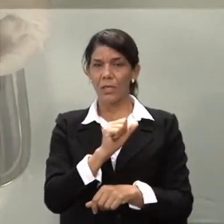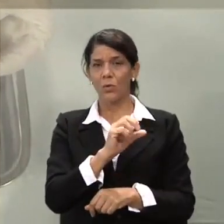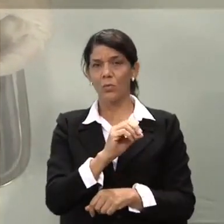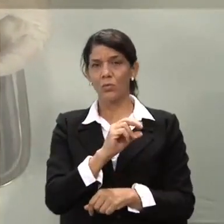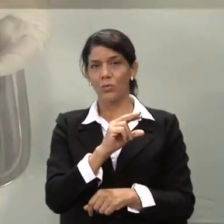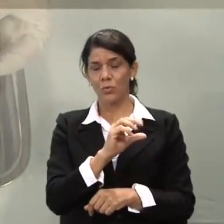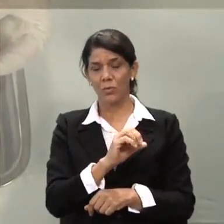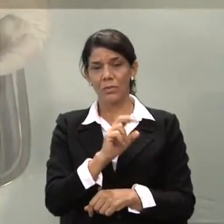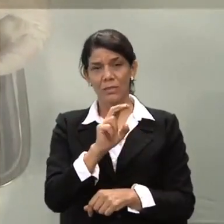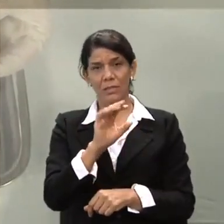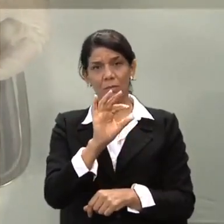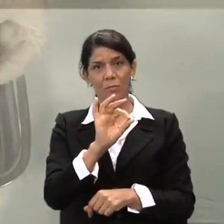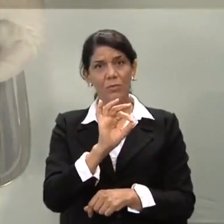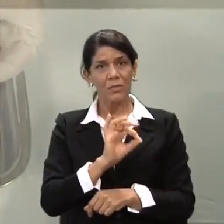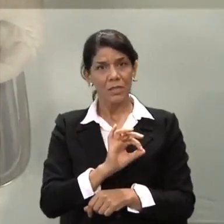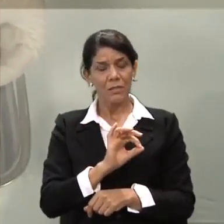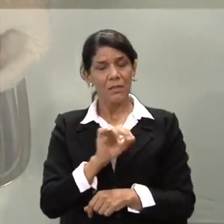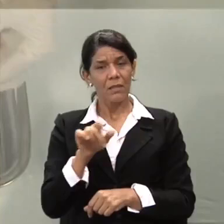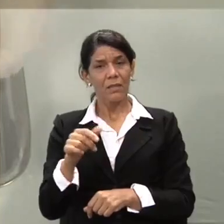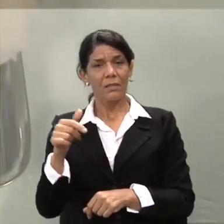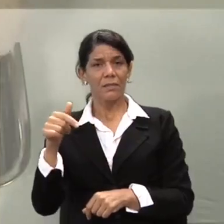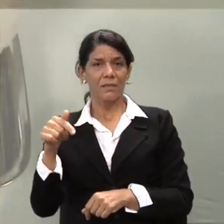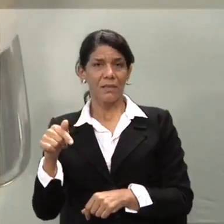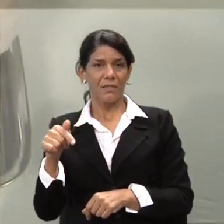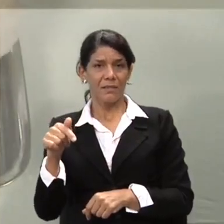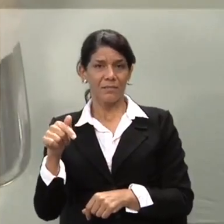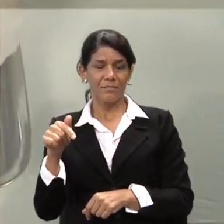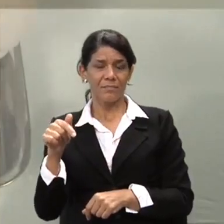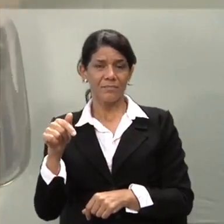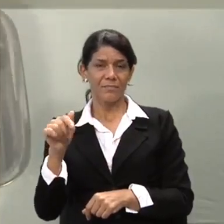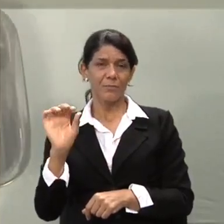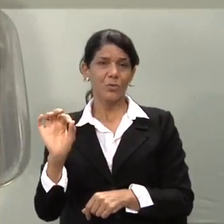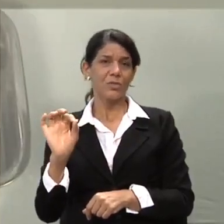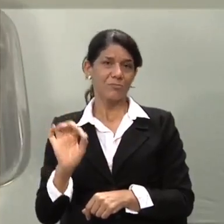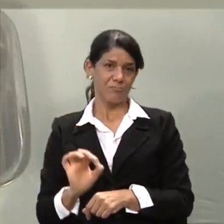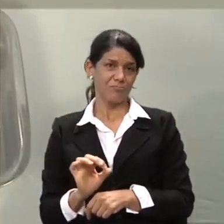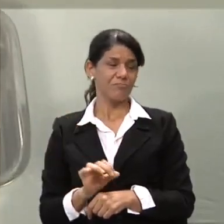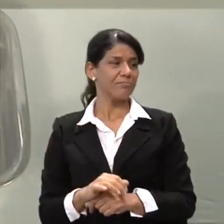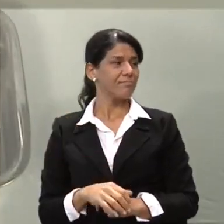de 5% em 7%.